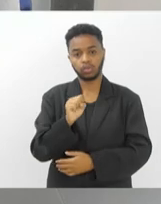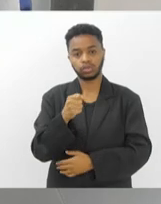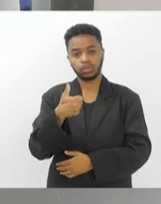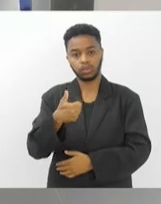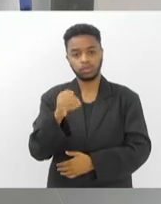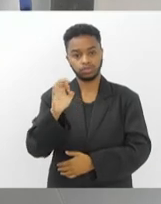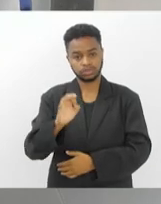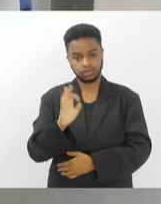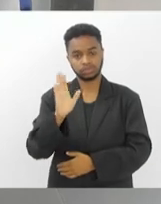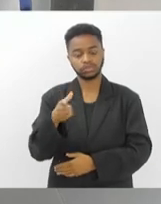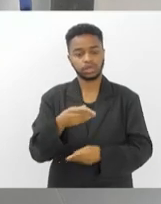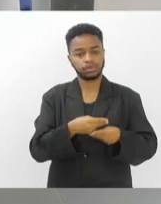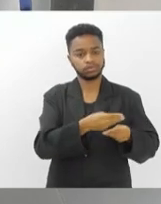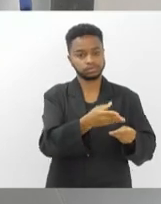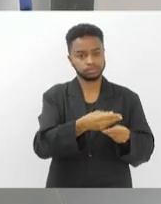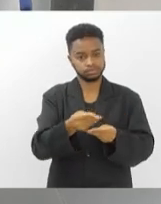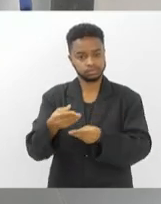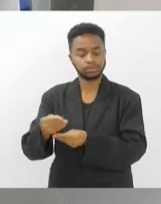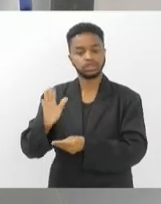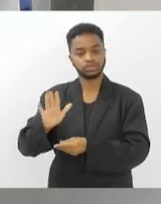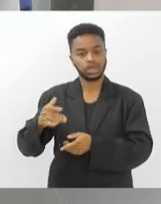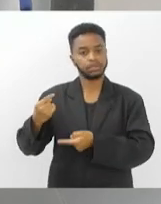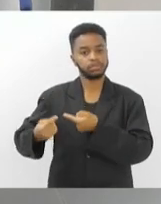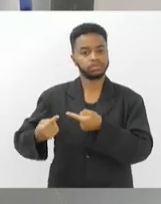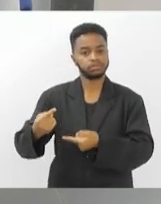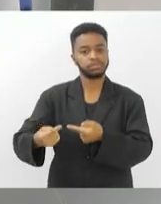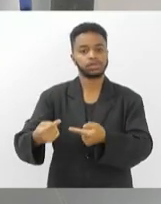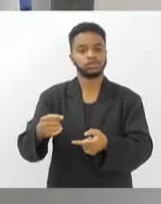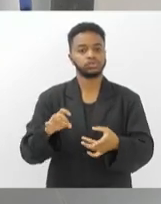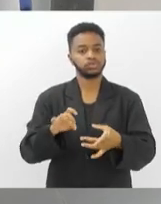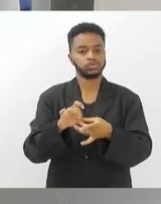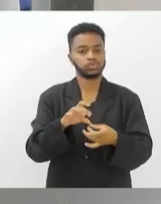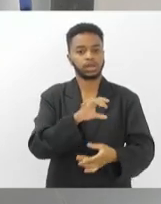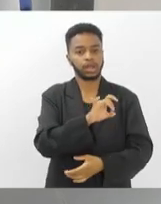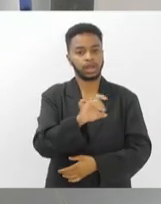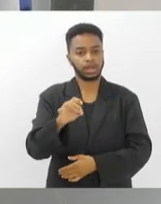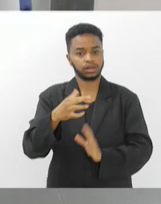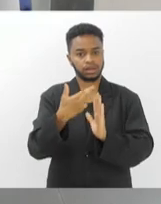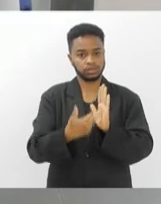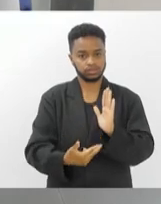foram distribuídos e já estão tramitando com os seus respectivos relatores.